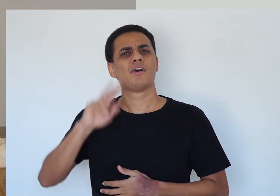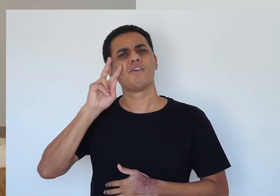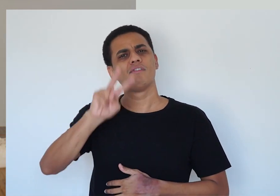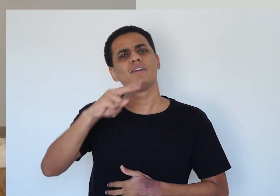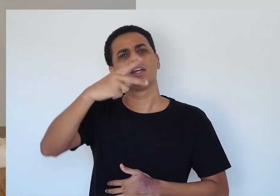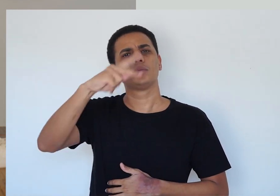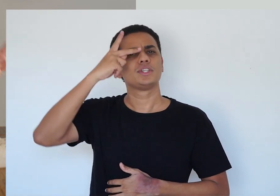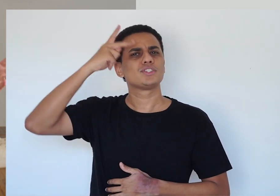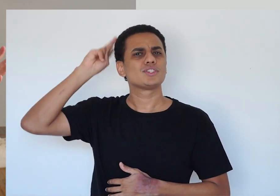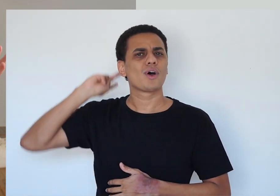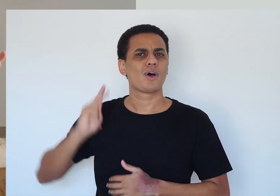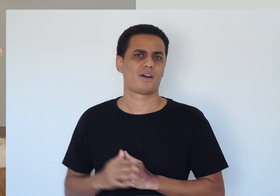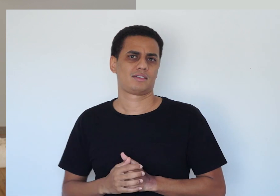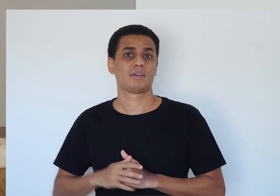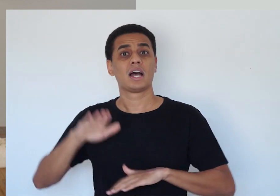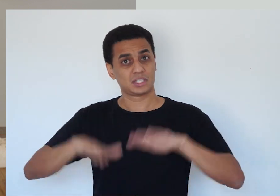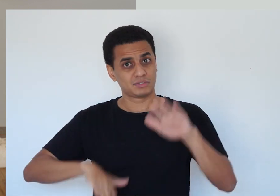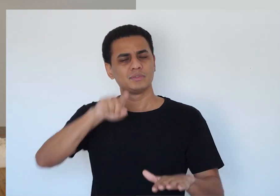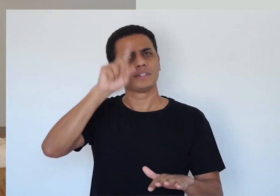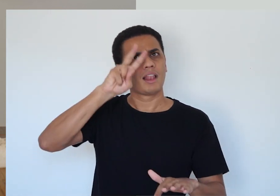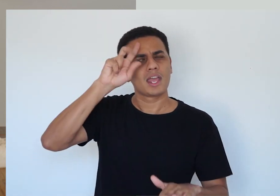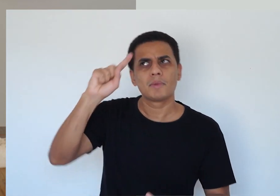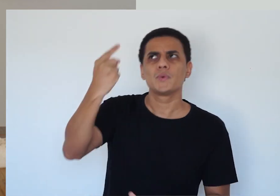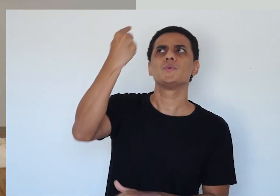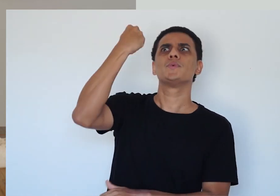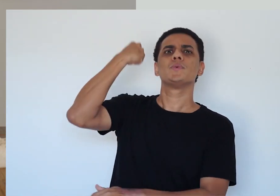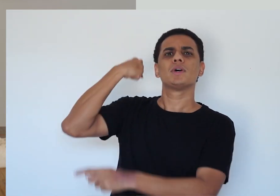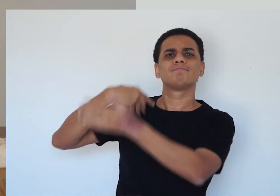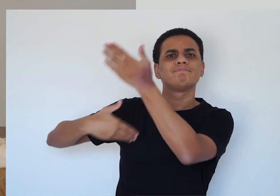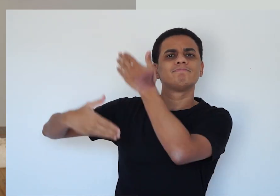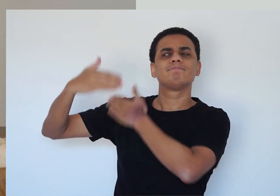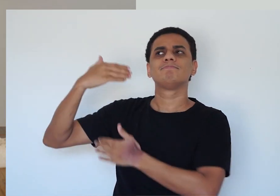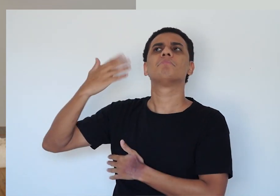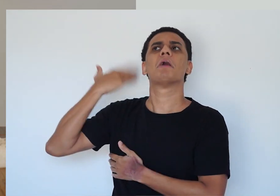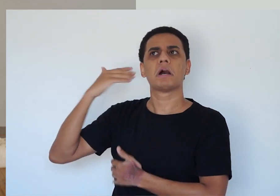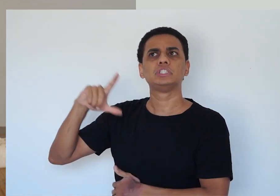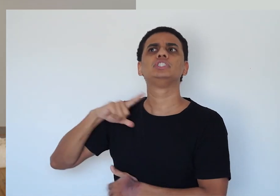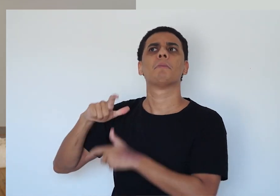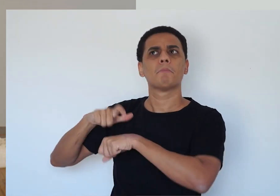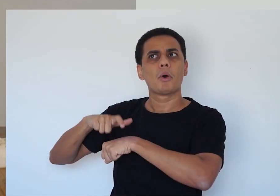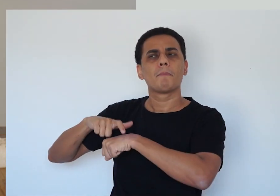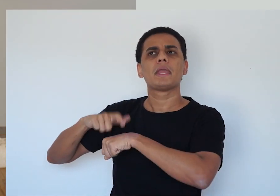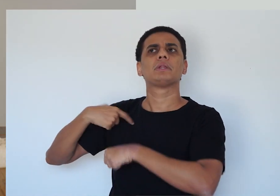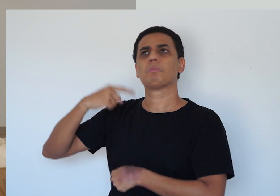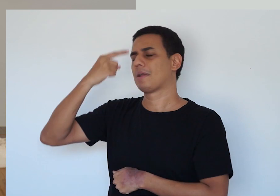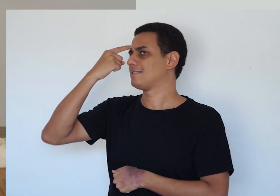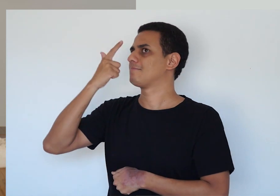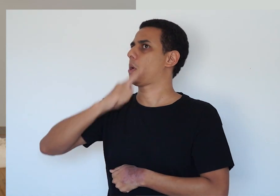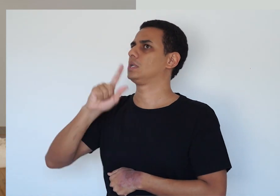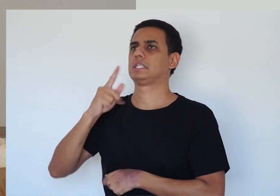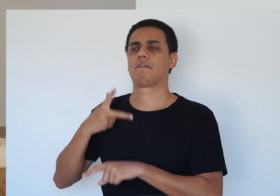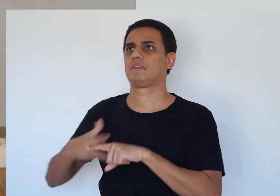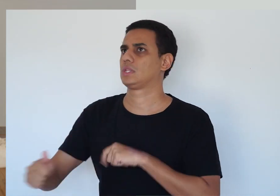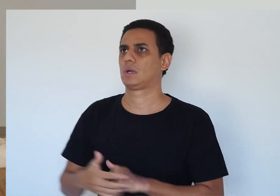e na minha vida. Olha para a sua história. É provável que você tenha em momentos passados pensado que você não iria conseguir